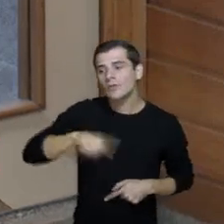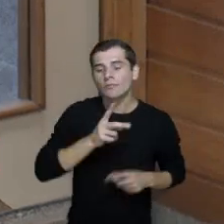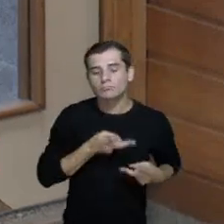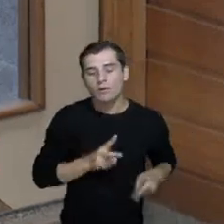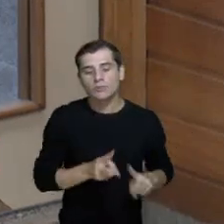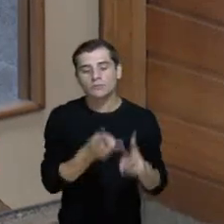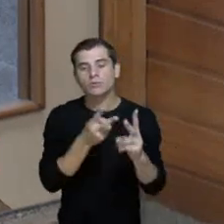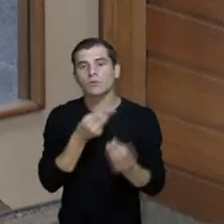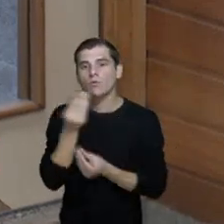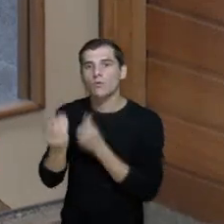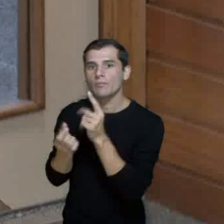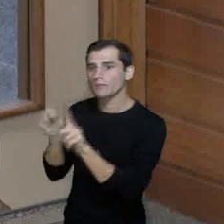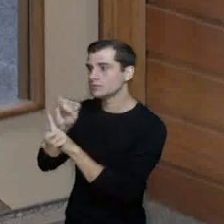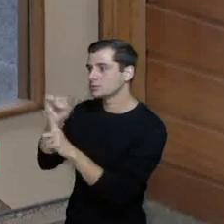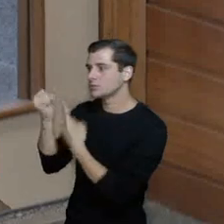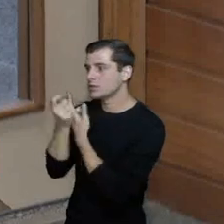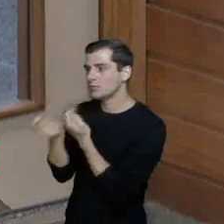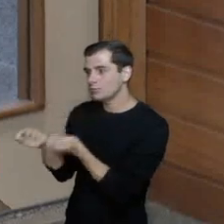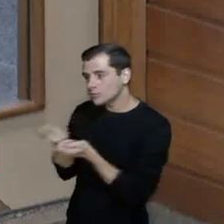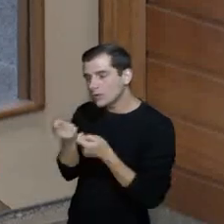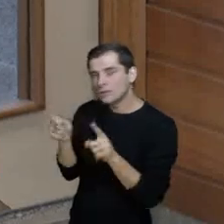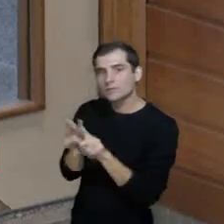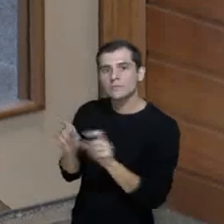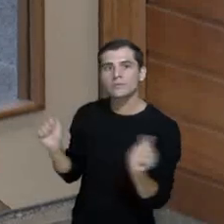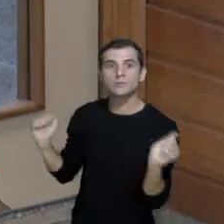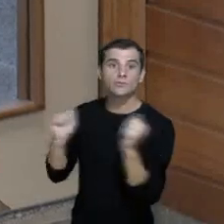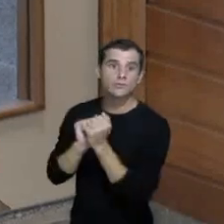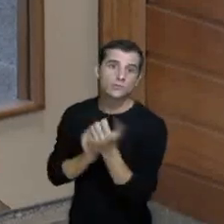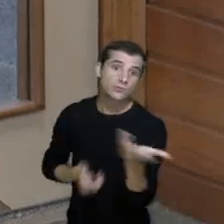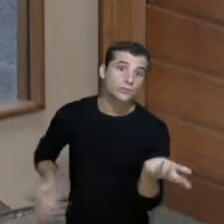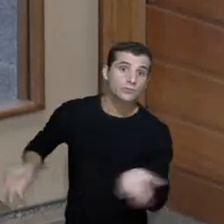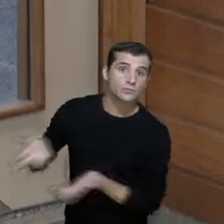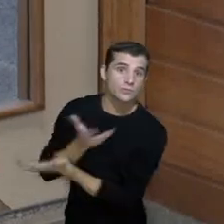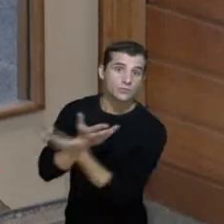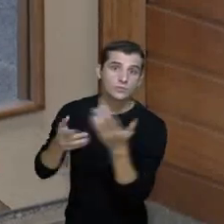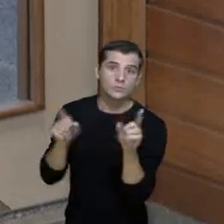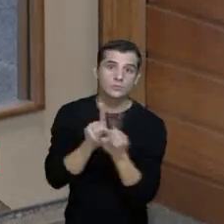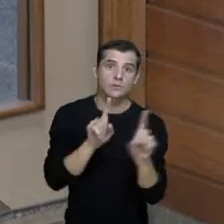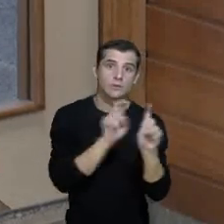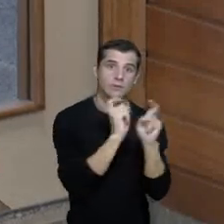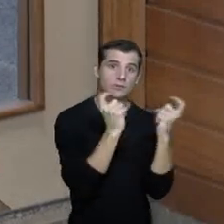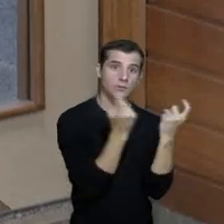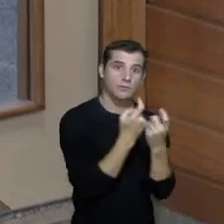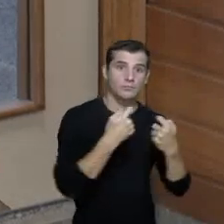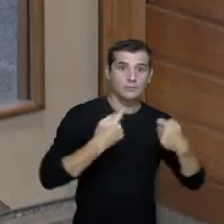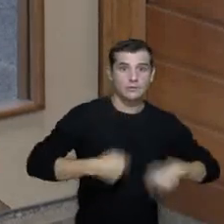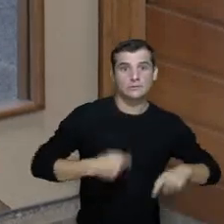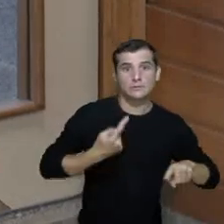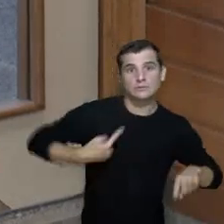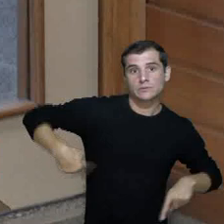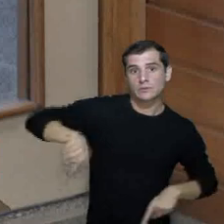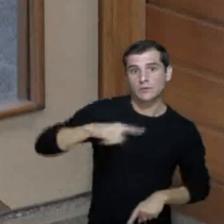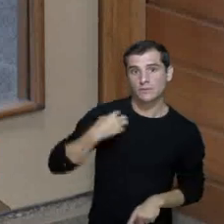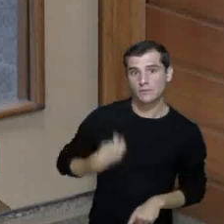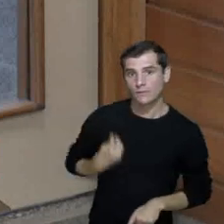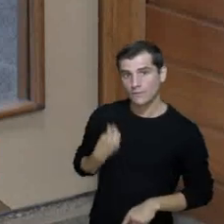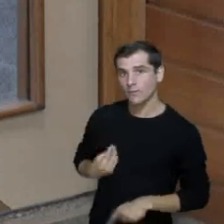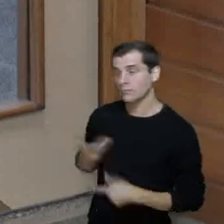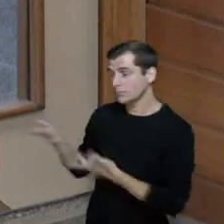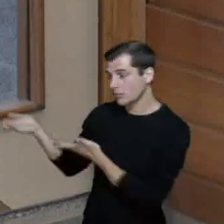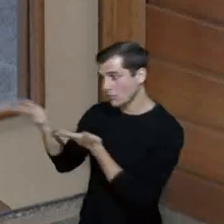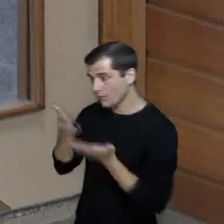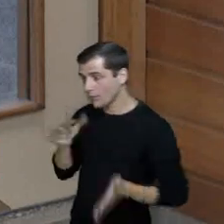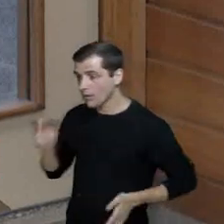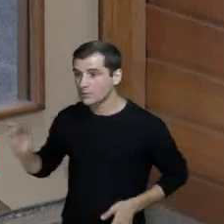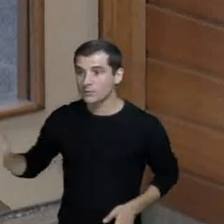social de articular junto de reunião a gente precisa de vocês convite a cada um de vocês que estão aqui que